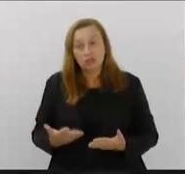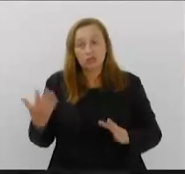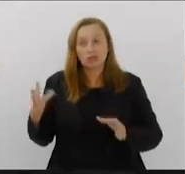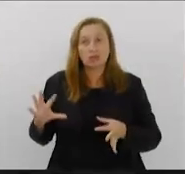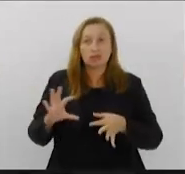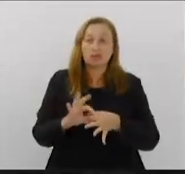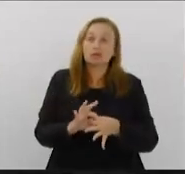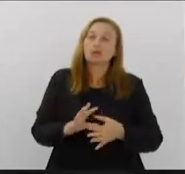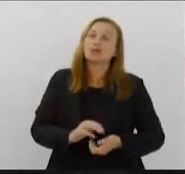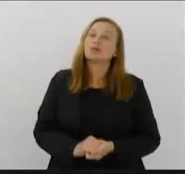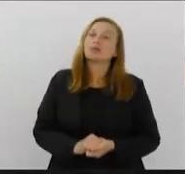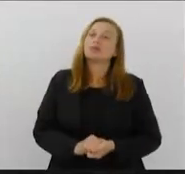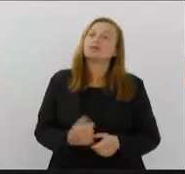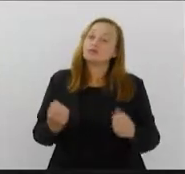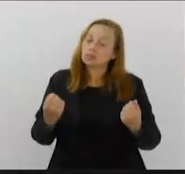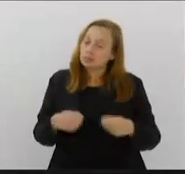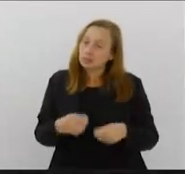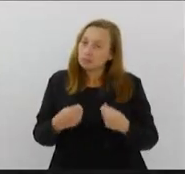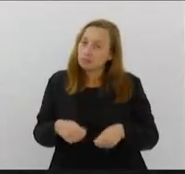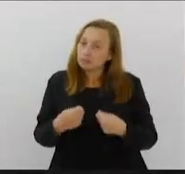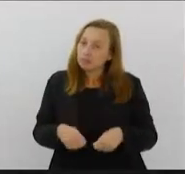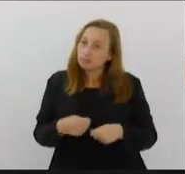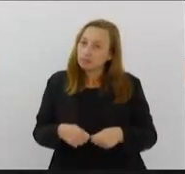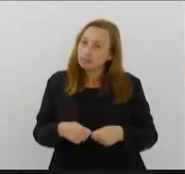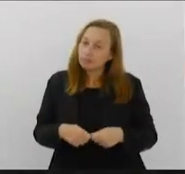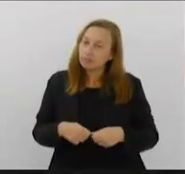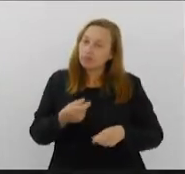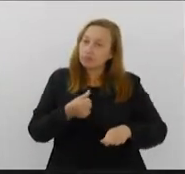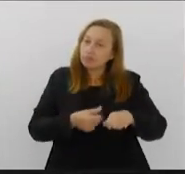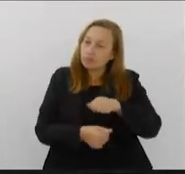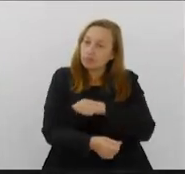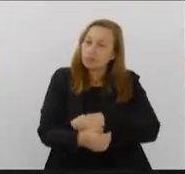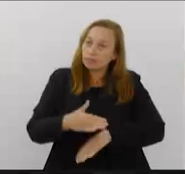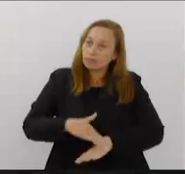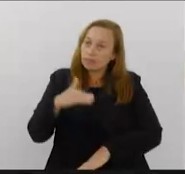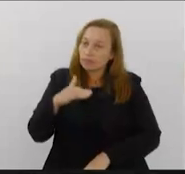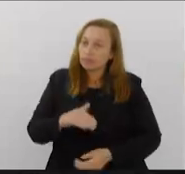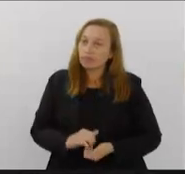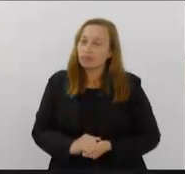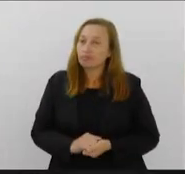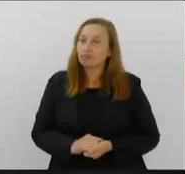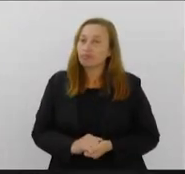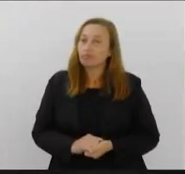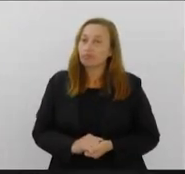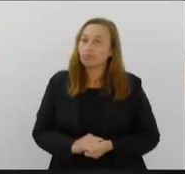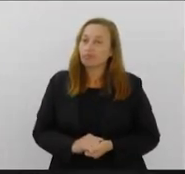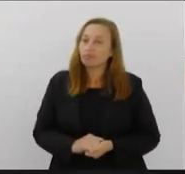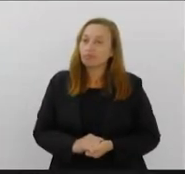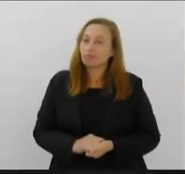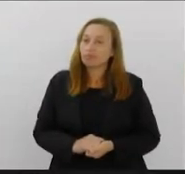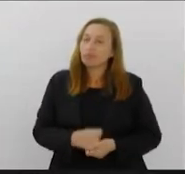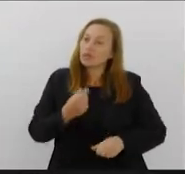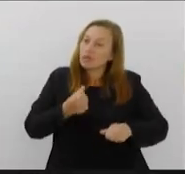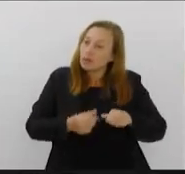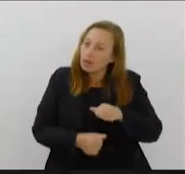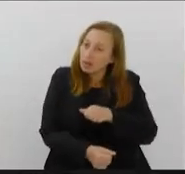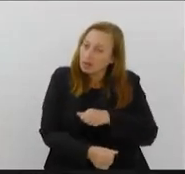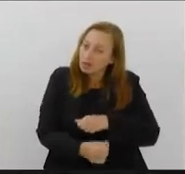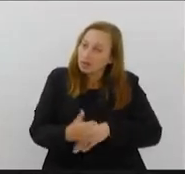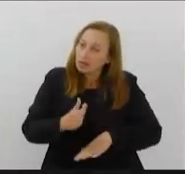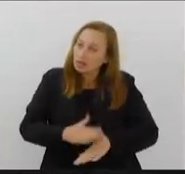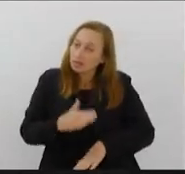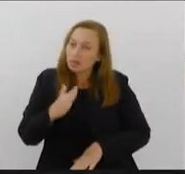diretamente ligado à necessidade de maior investimento e, além de maior investimento, investimento